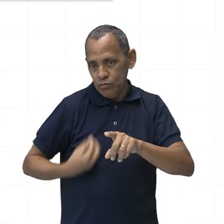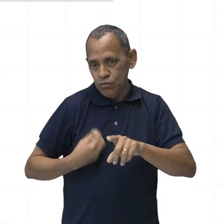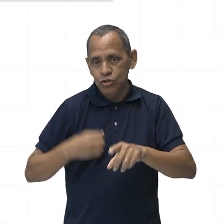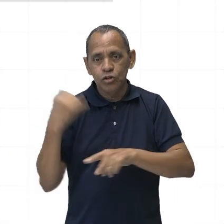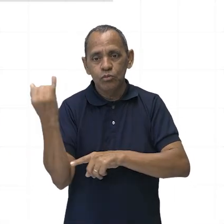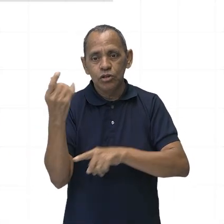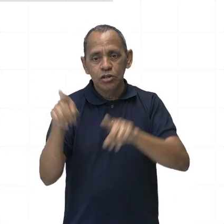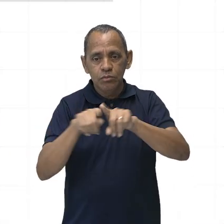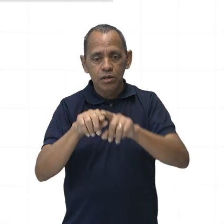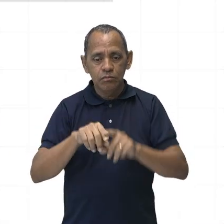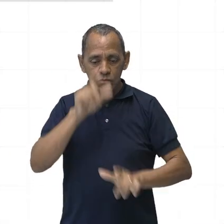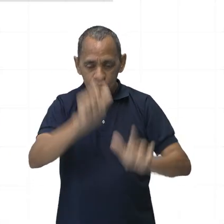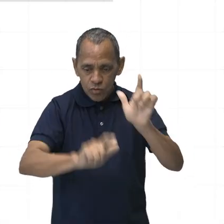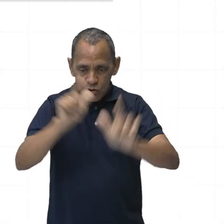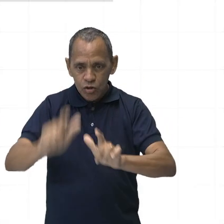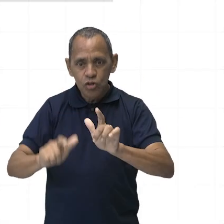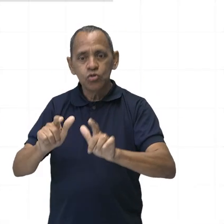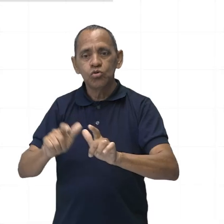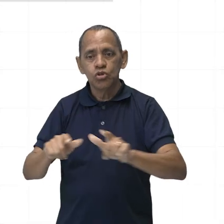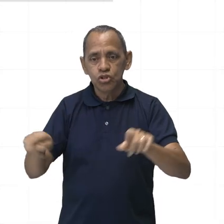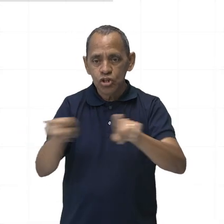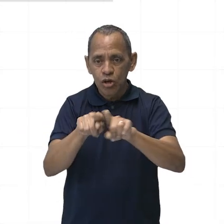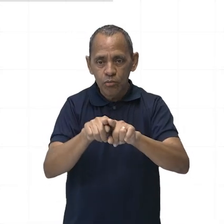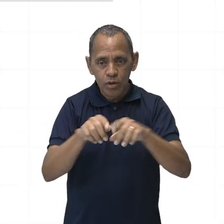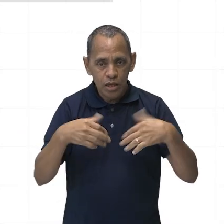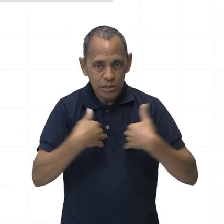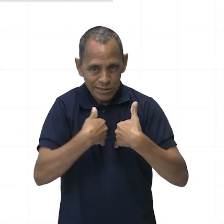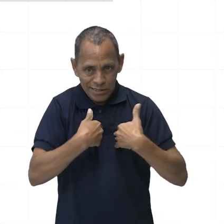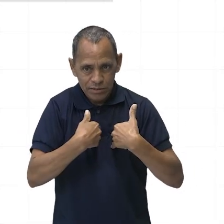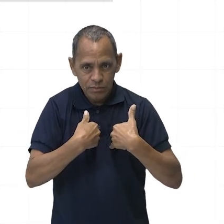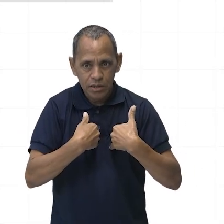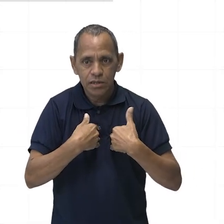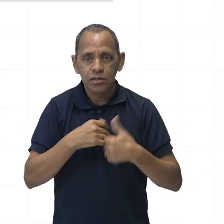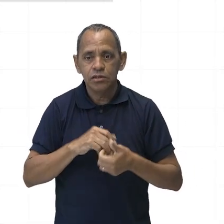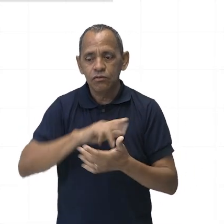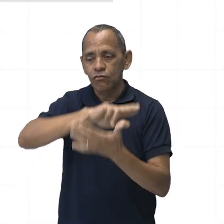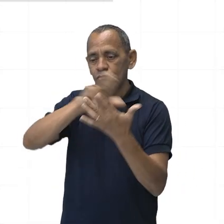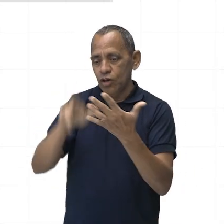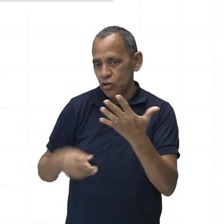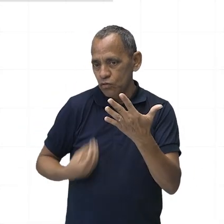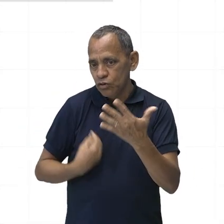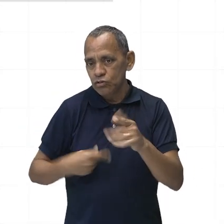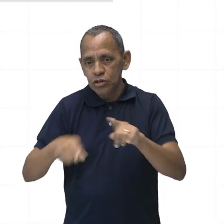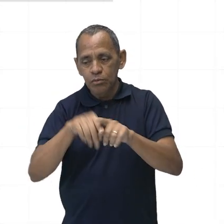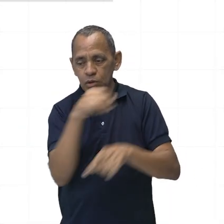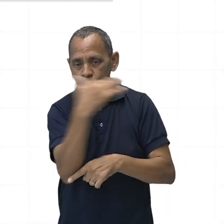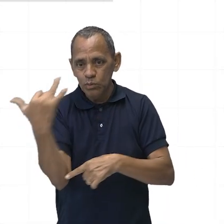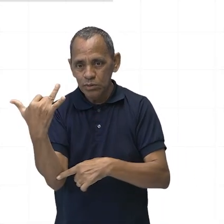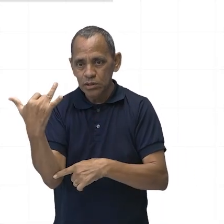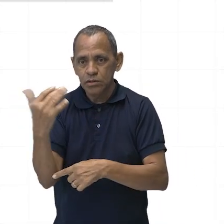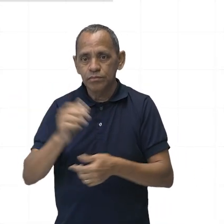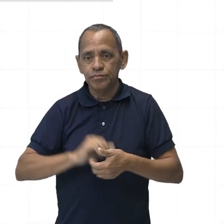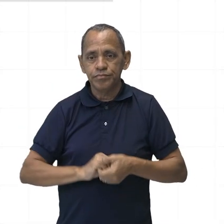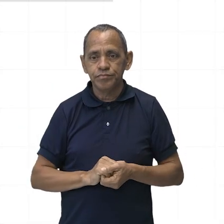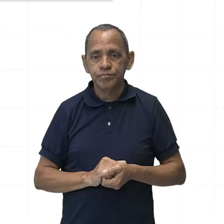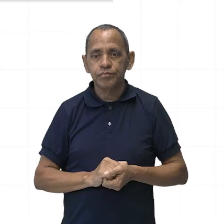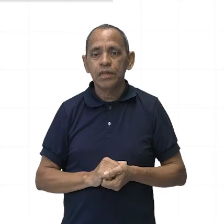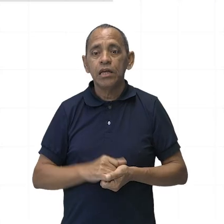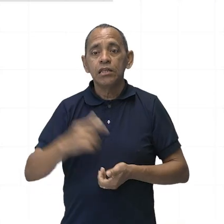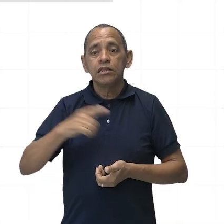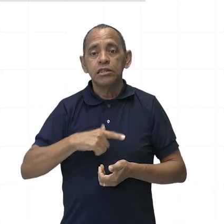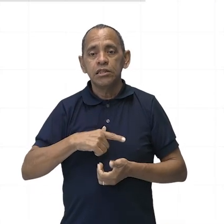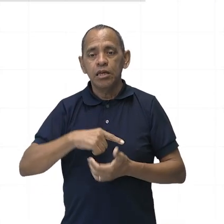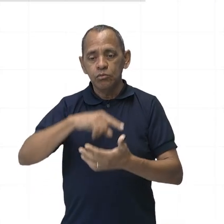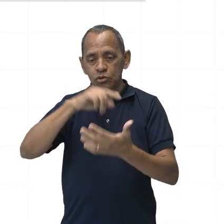outras pessoas, sejam os outros seres da natureza e do meio ambiente. Nós ainda temos